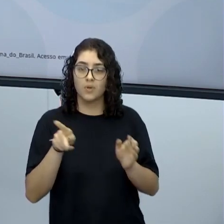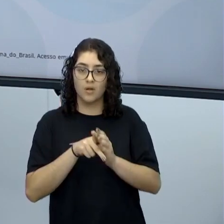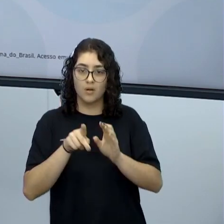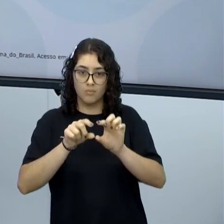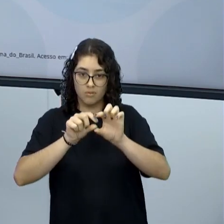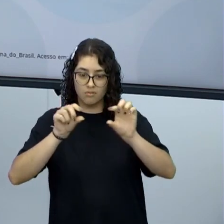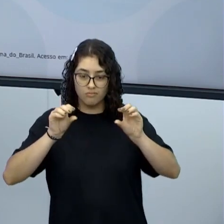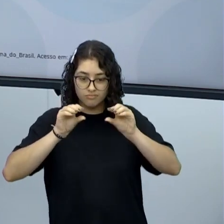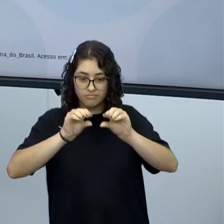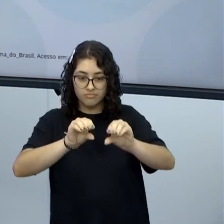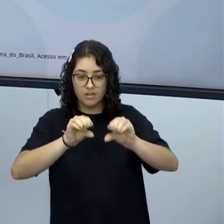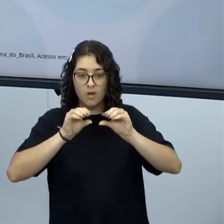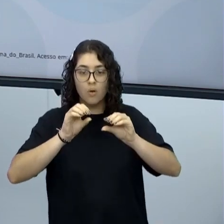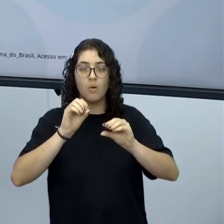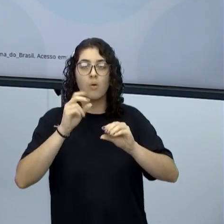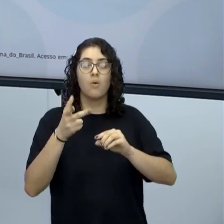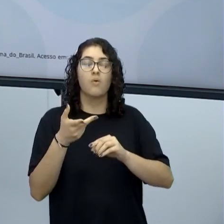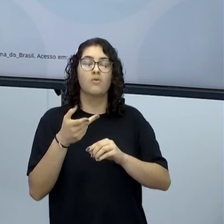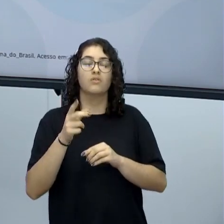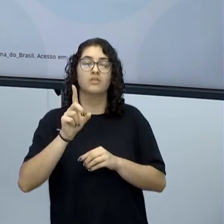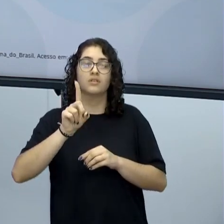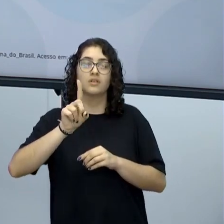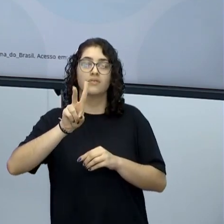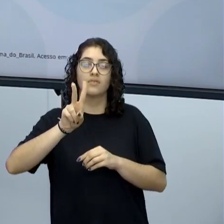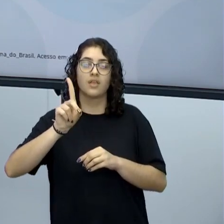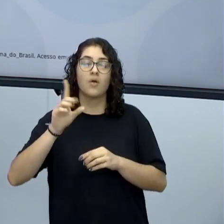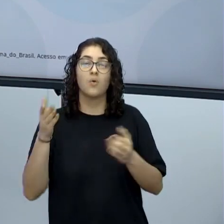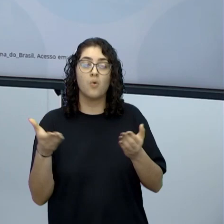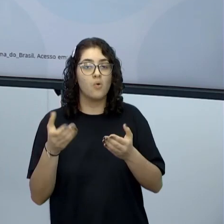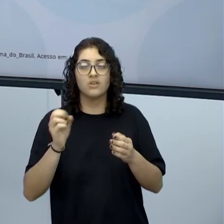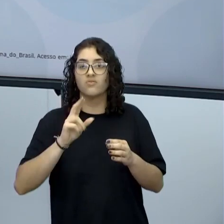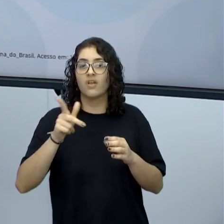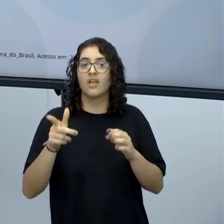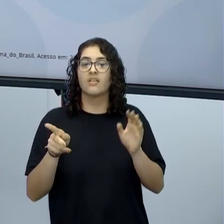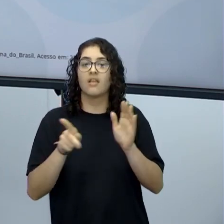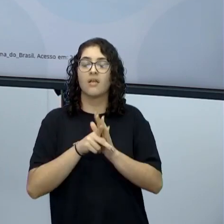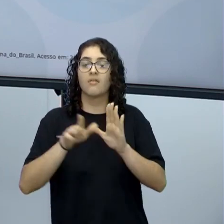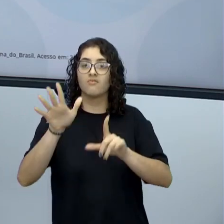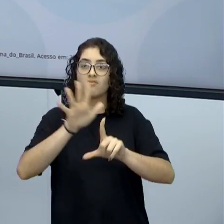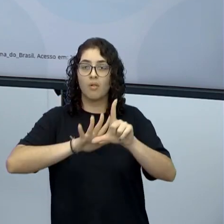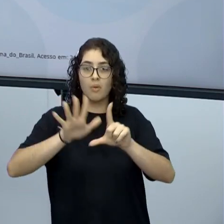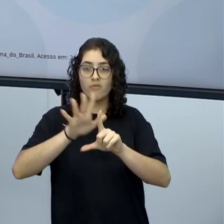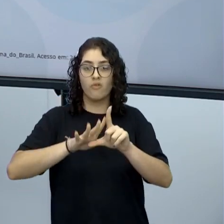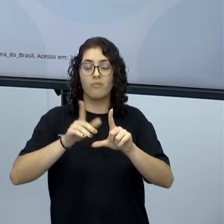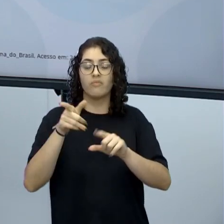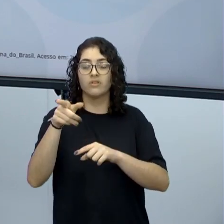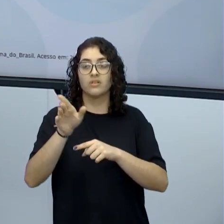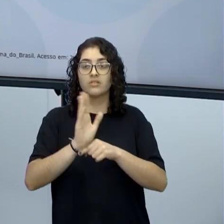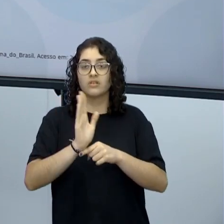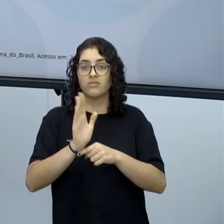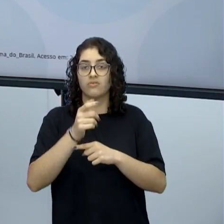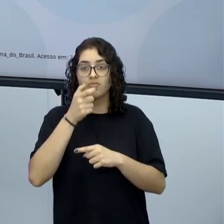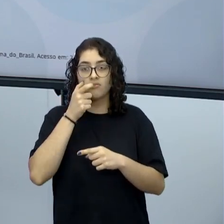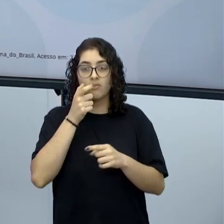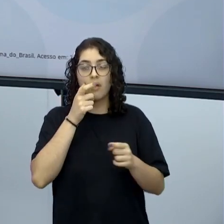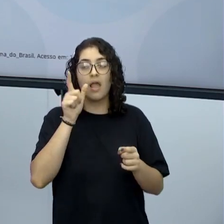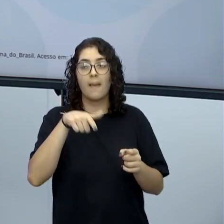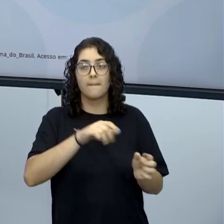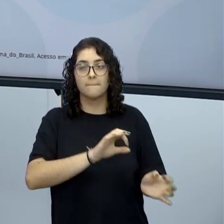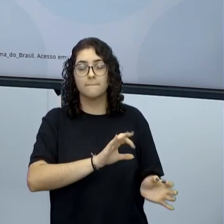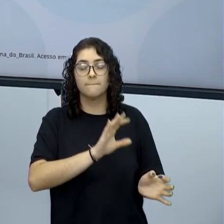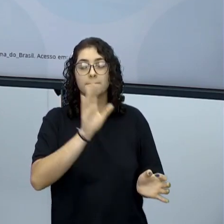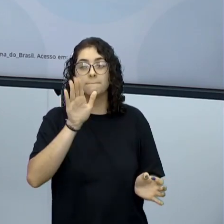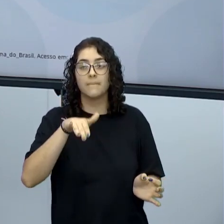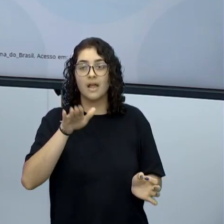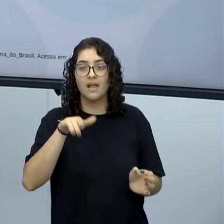videocassete, hoje é o Netflix, é o Prime, é o YouTube, sei lá, é ver filme em casa. Então, puxa vida, é muito mais barato. As